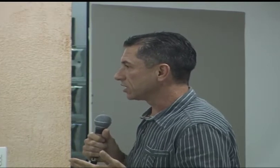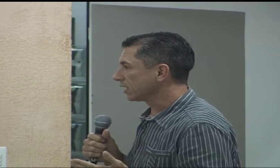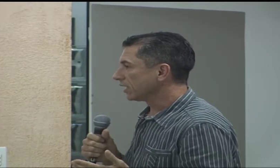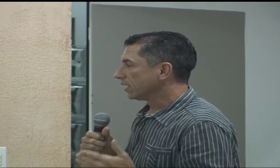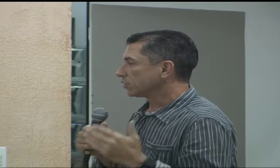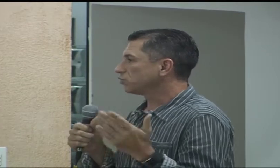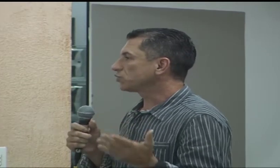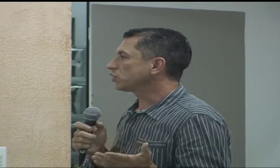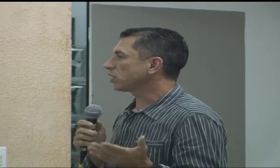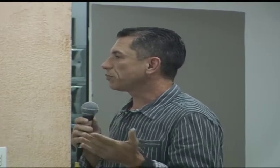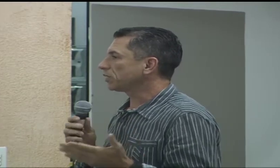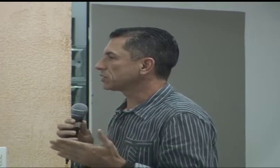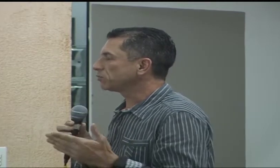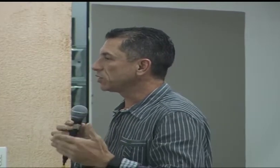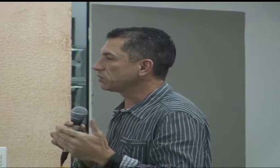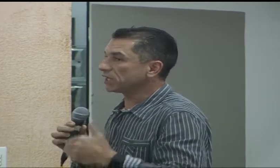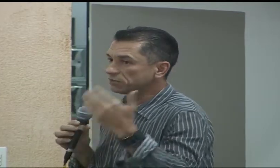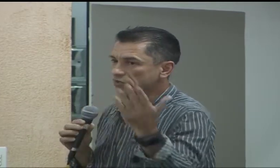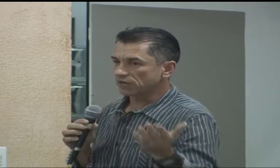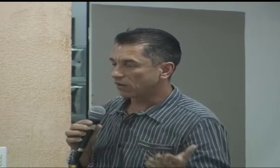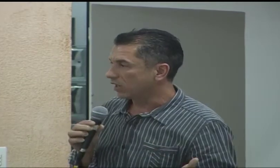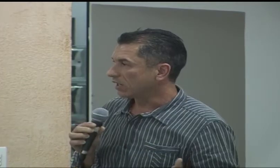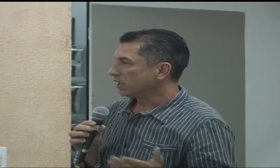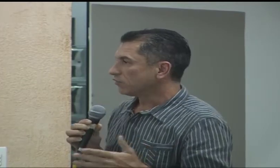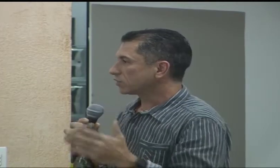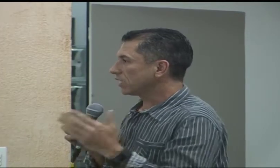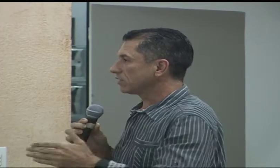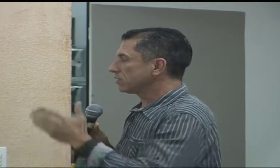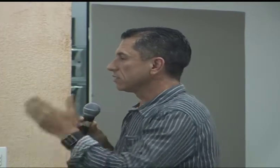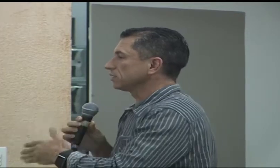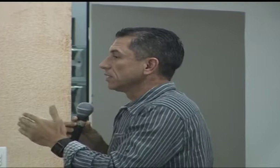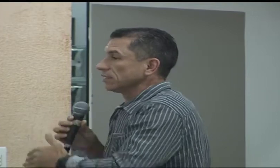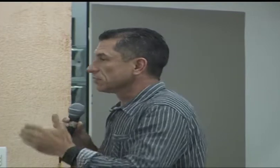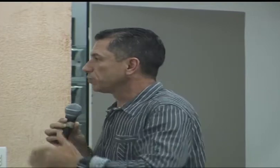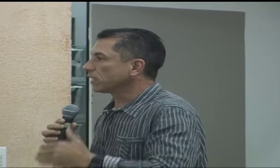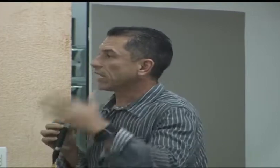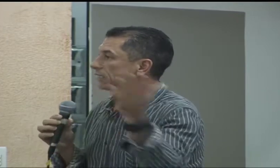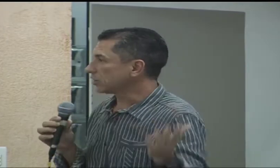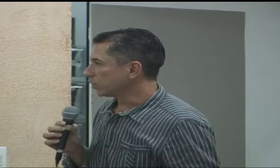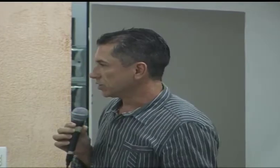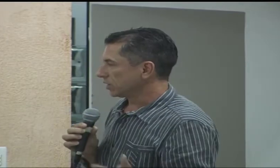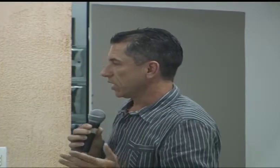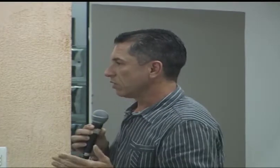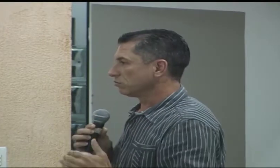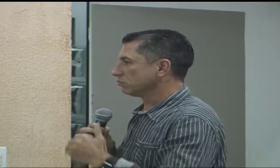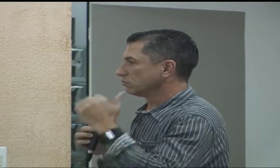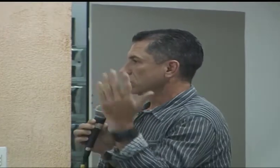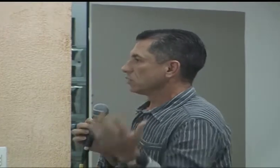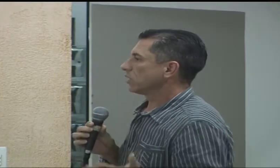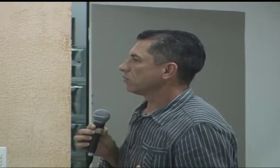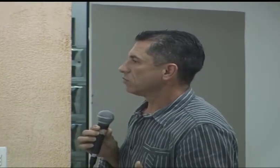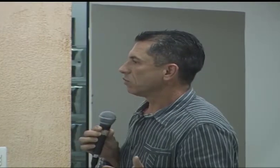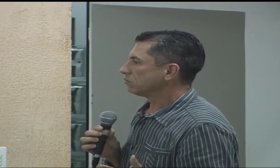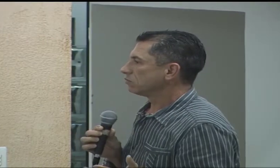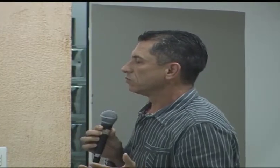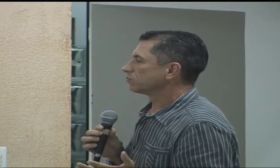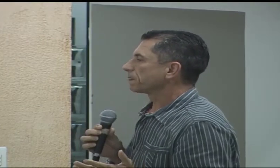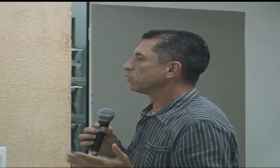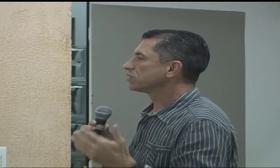urgência eu não sei que a população pode amanhã depois falar olha votar na tipo na calada da noite é um